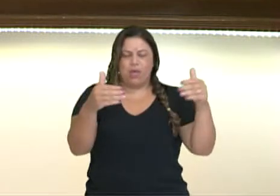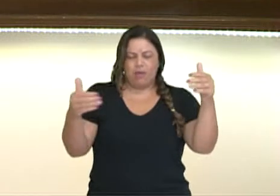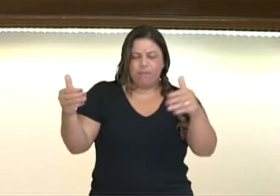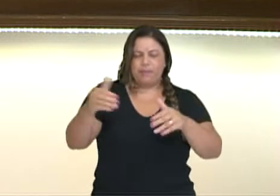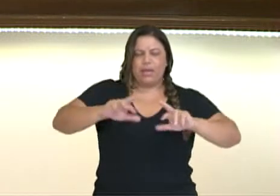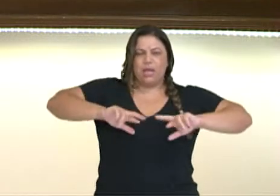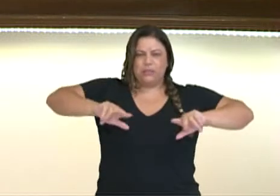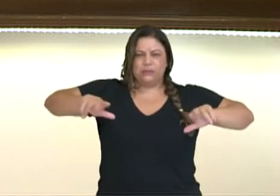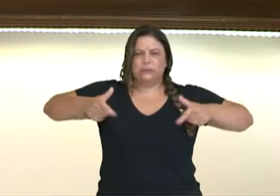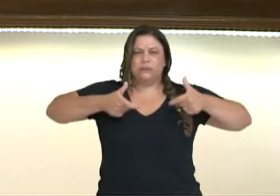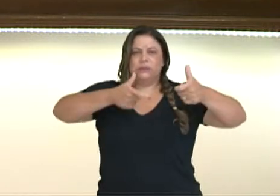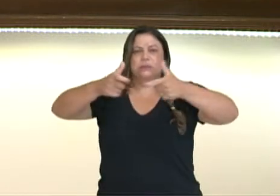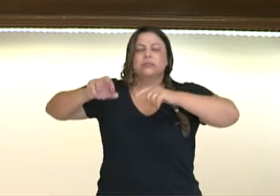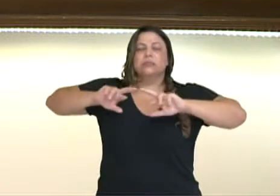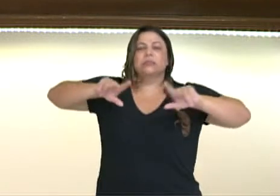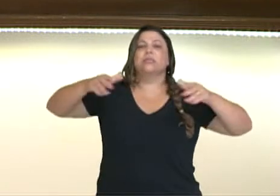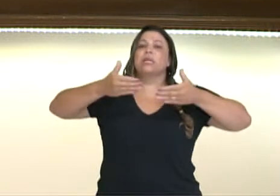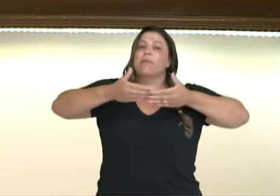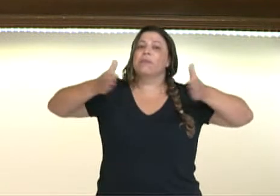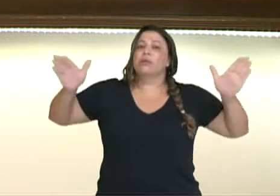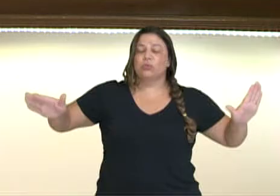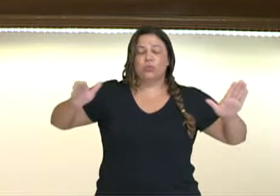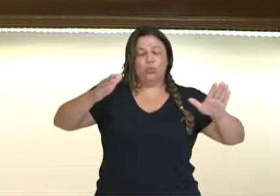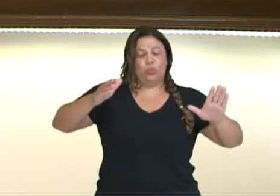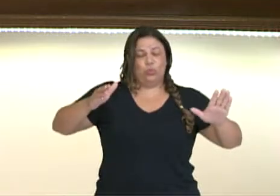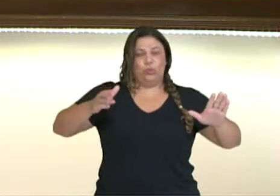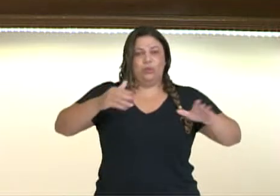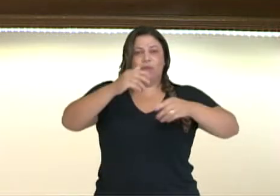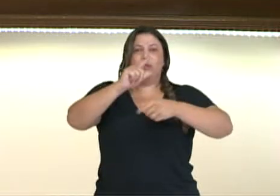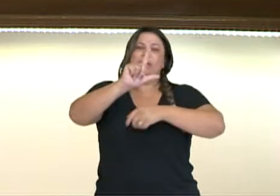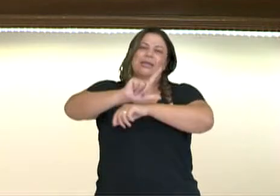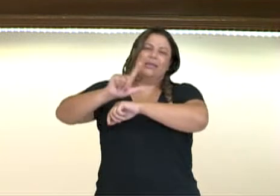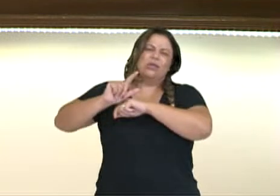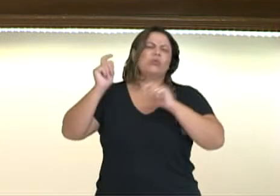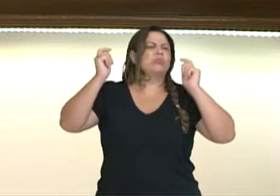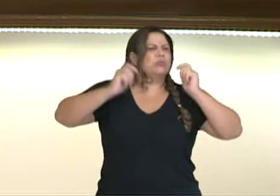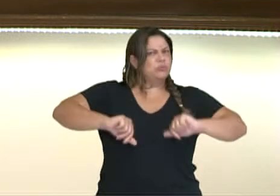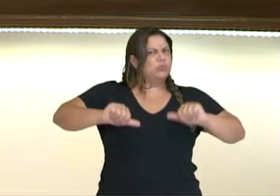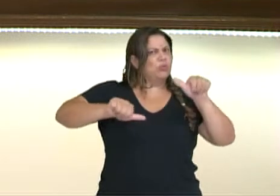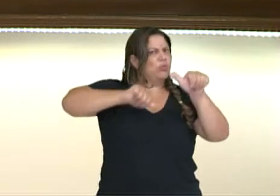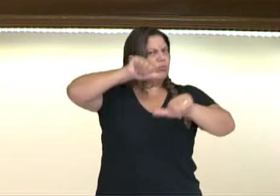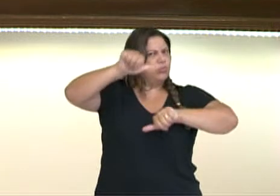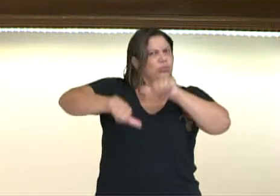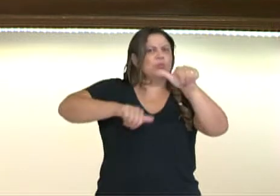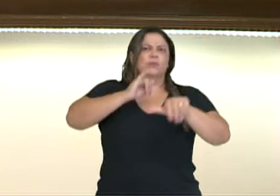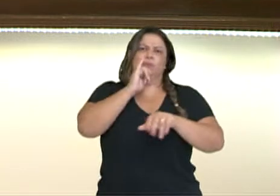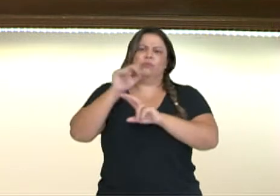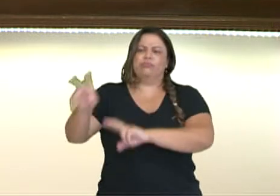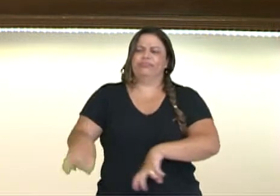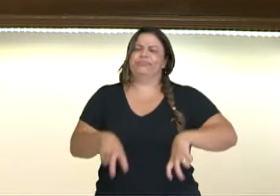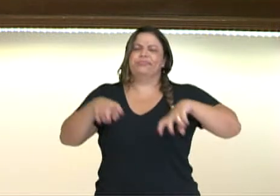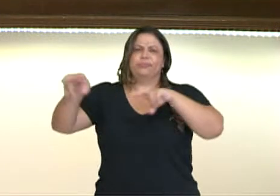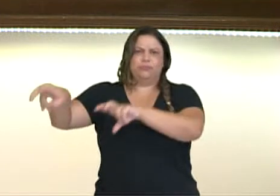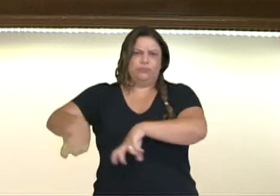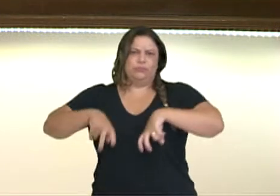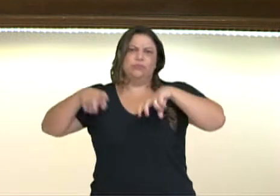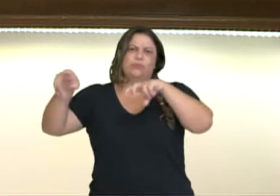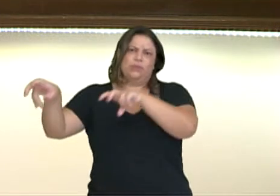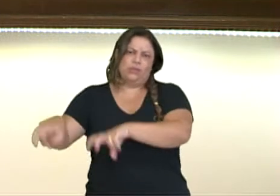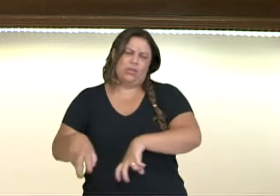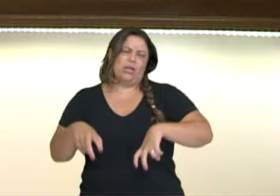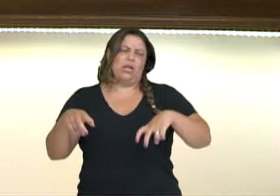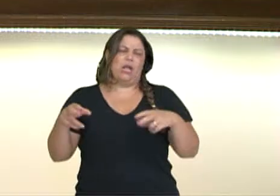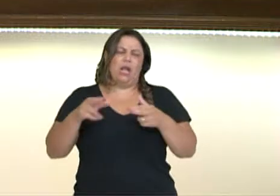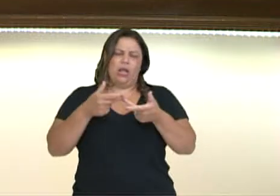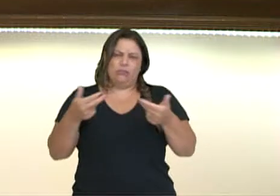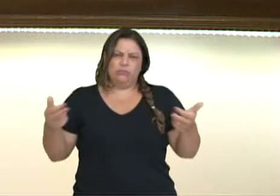do comércio possibilitou que pessoas mudassem a sua classe social. Você tinha os camponeses, você tinha